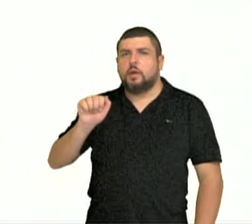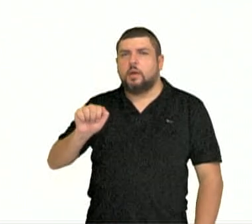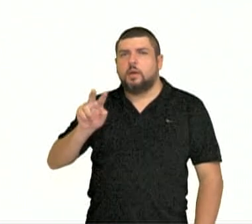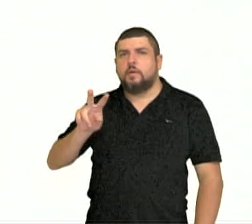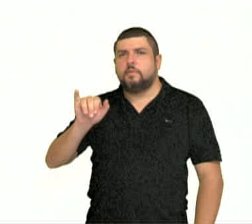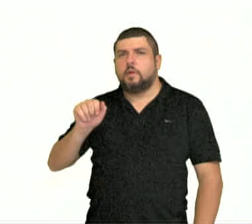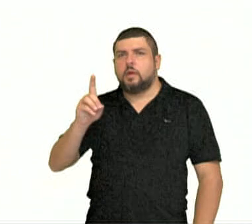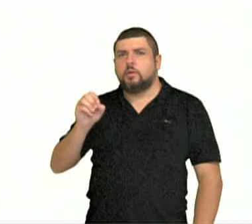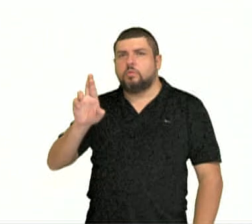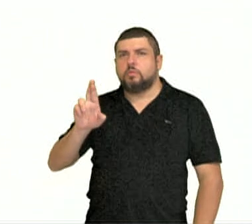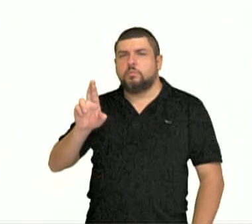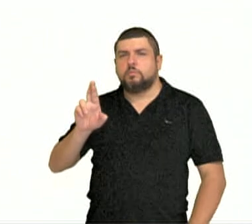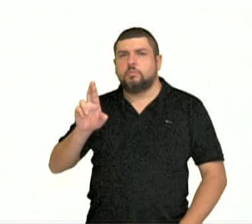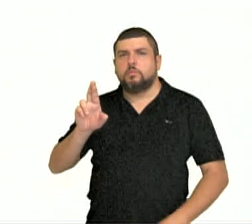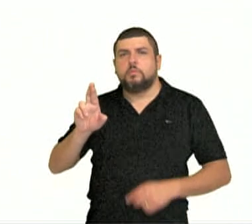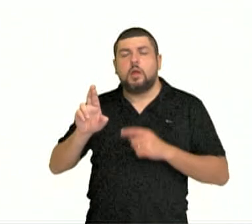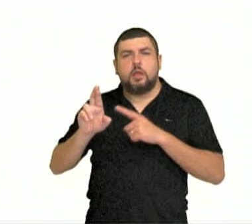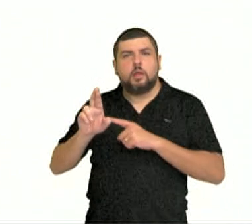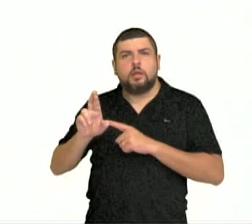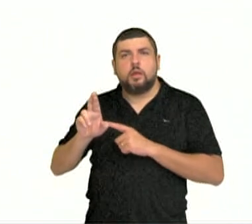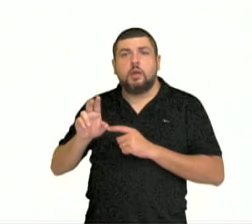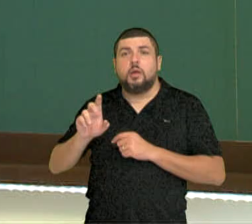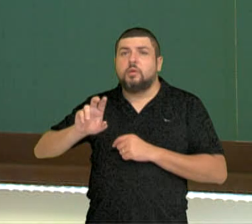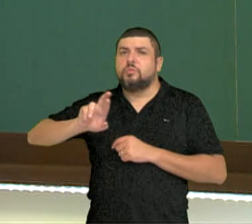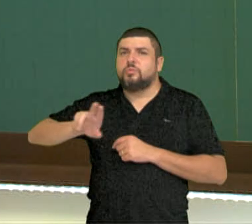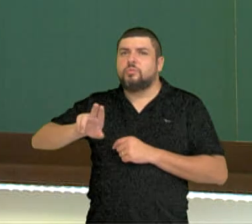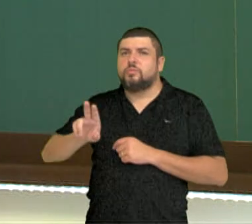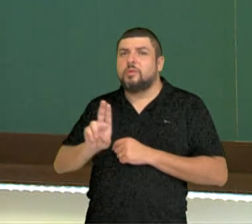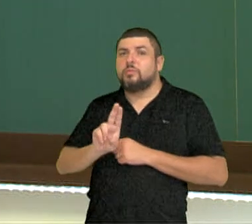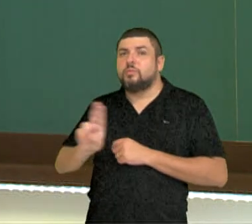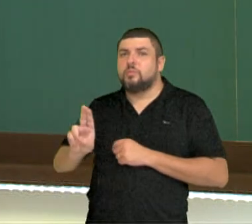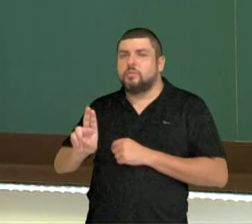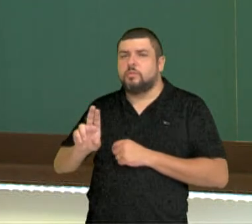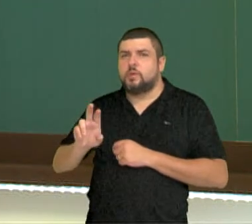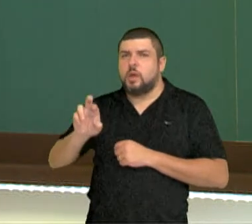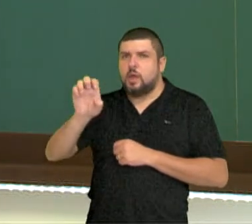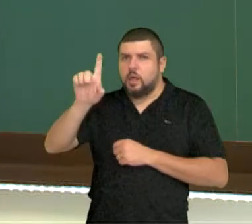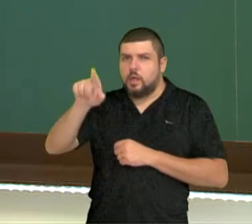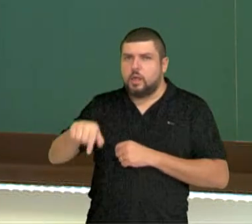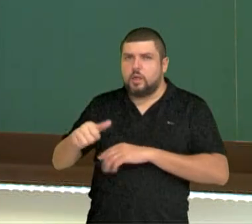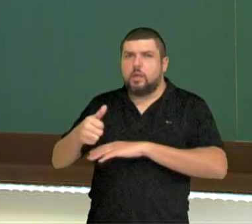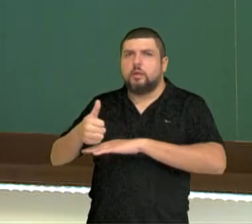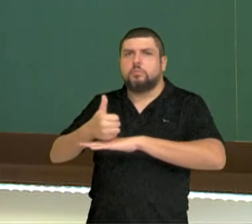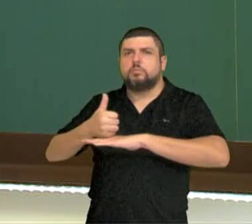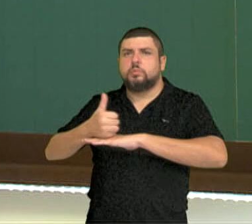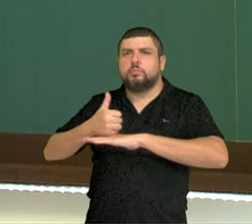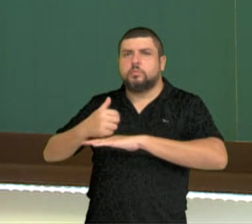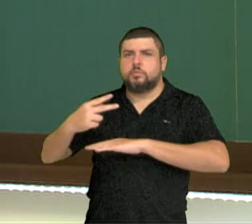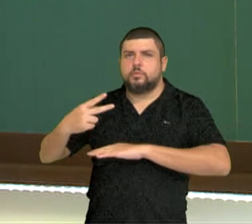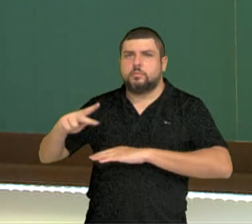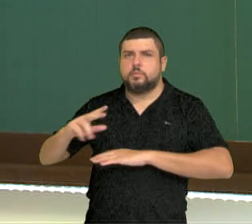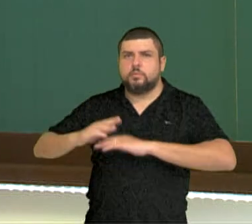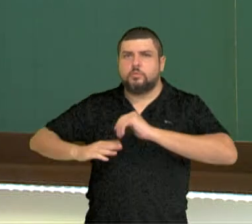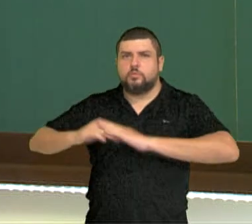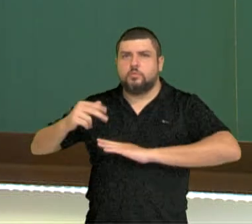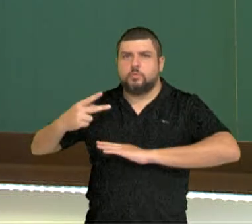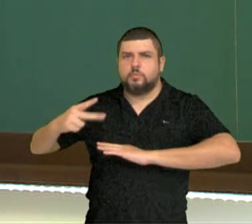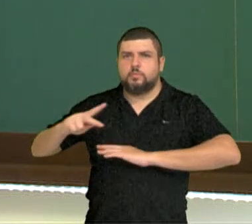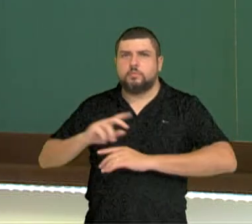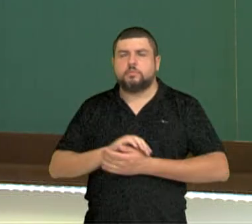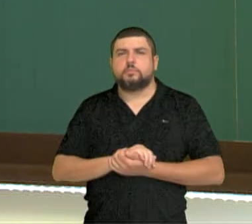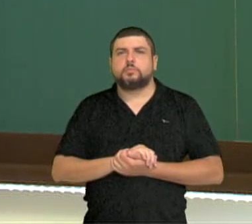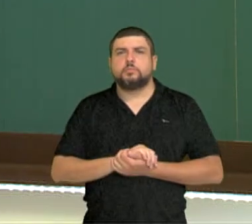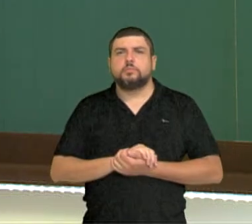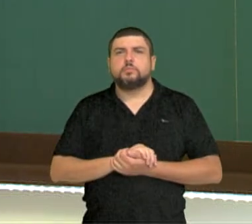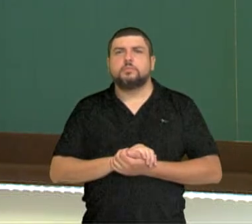profissão, certo? Então, nem sempre aparece o nome exato do personagem, mas aparece a função que ele exerce.